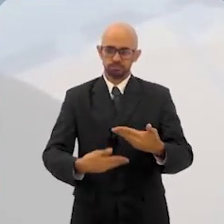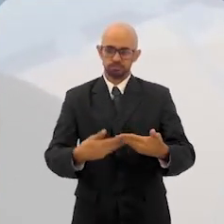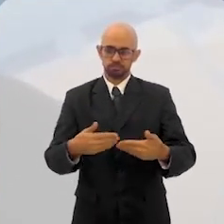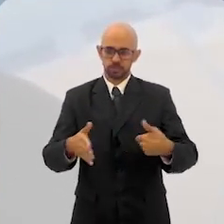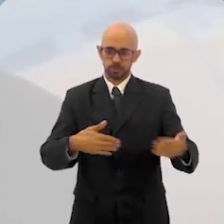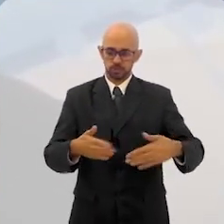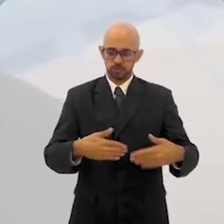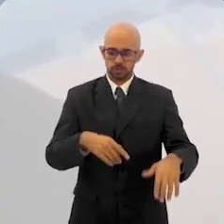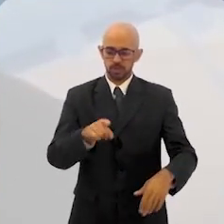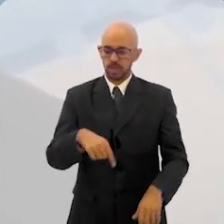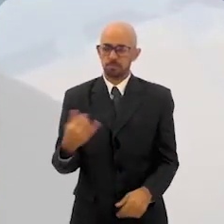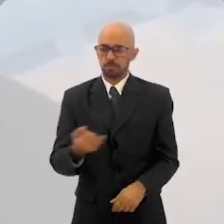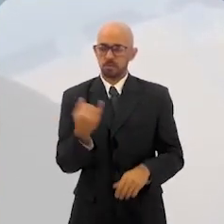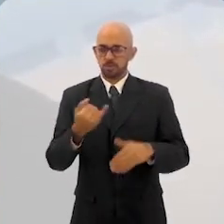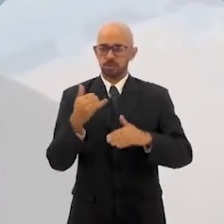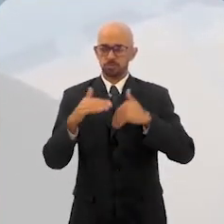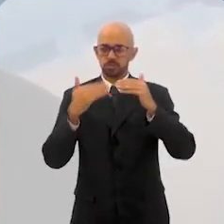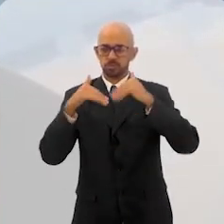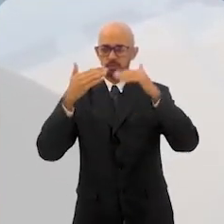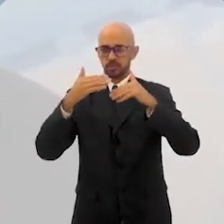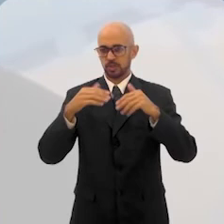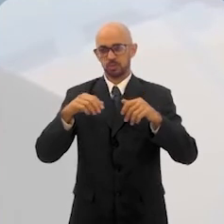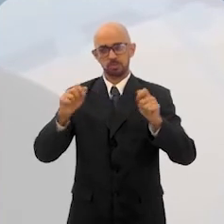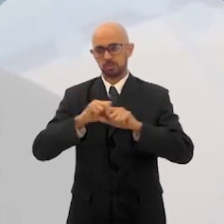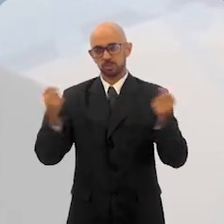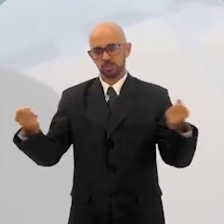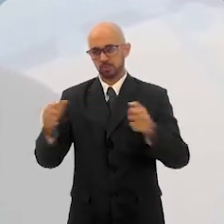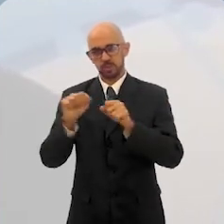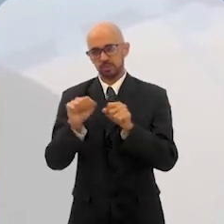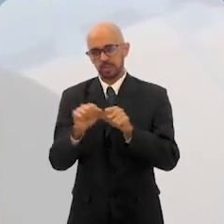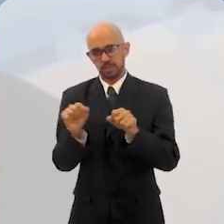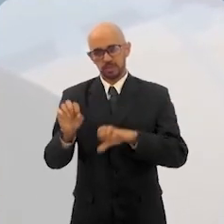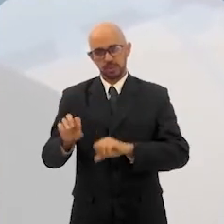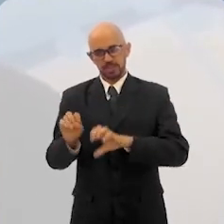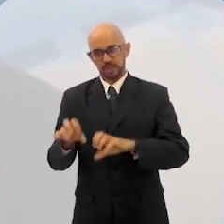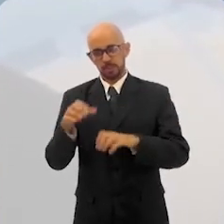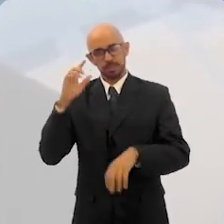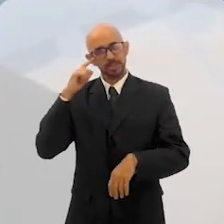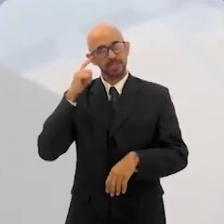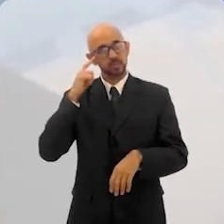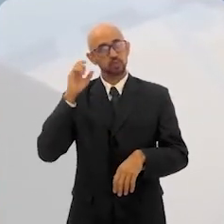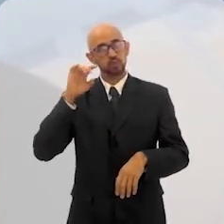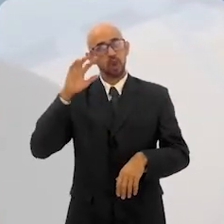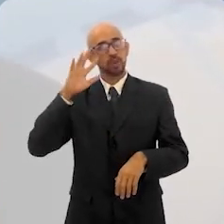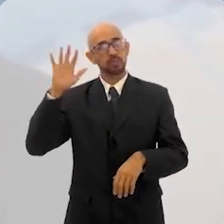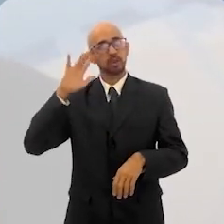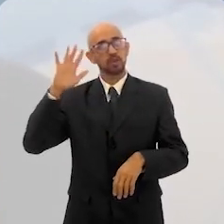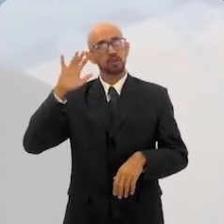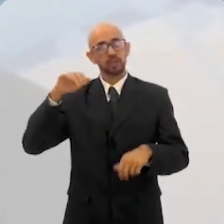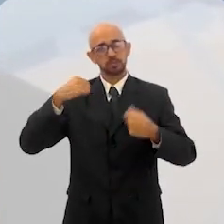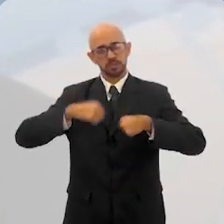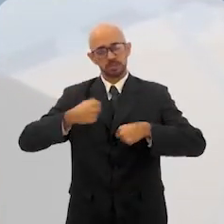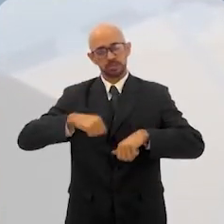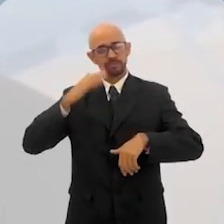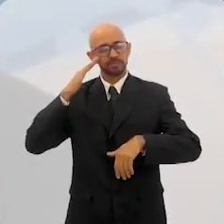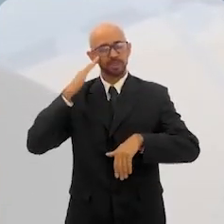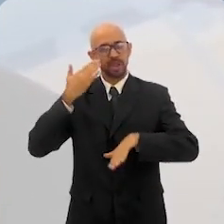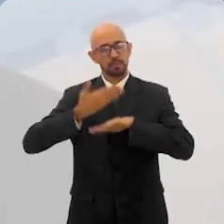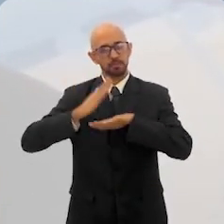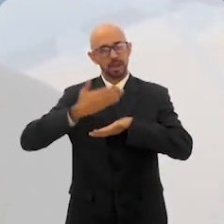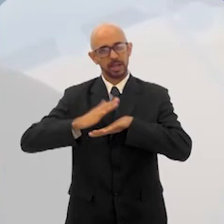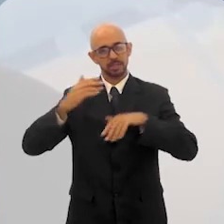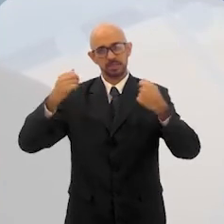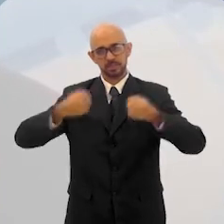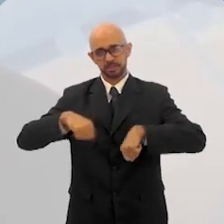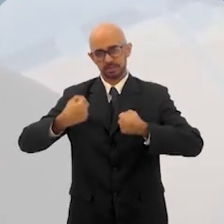ela é essencial para o desenvolvimento. Não se faz educação pensando só na teoria, precisa entender a prática, as necessidades que a gente tem no estado.